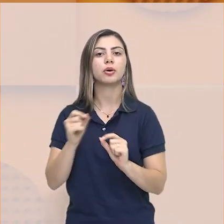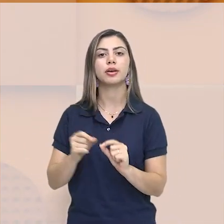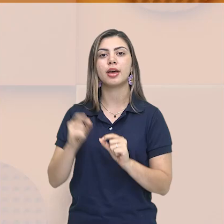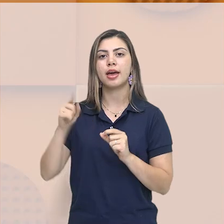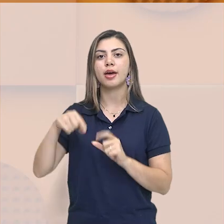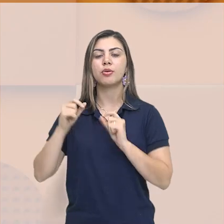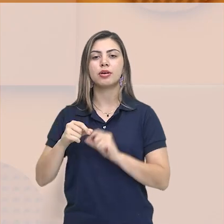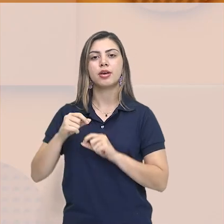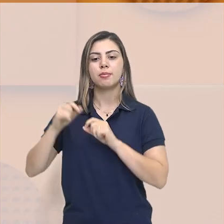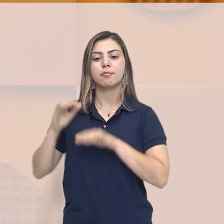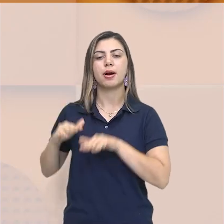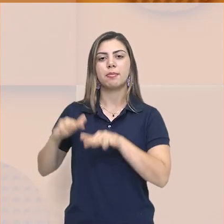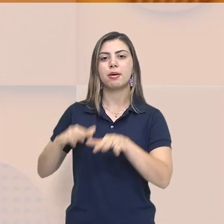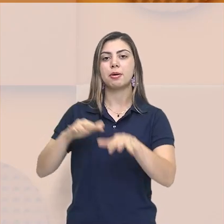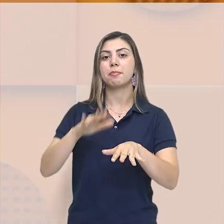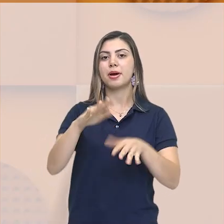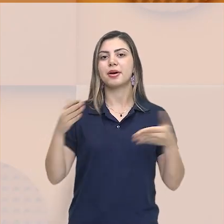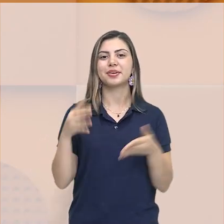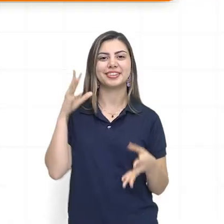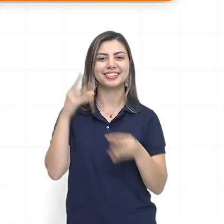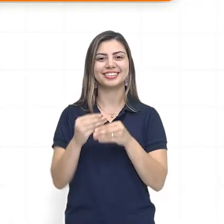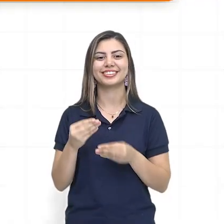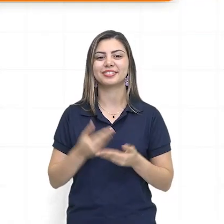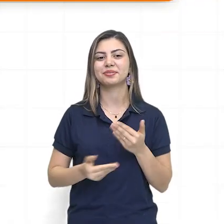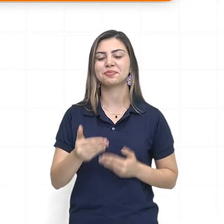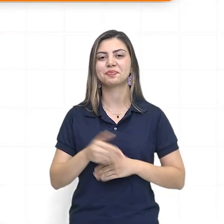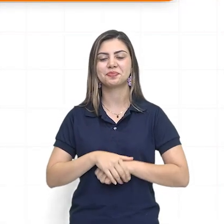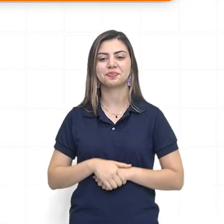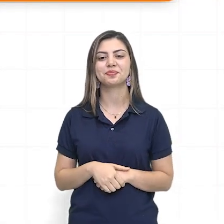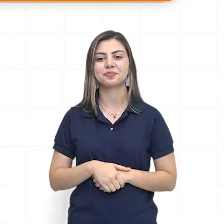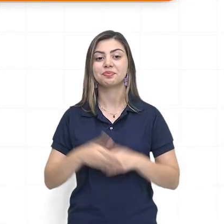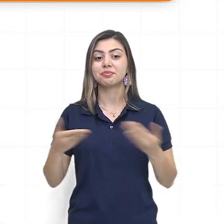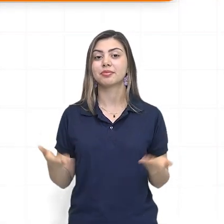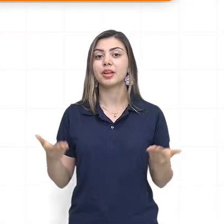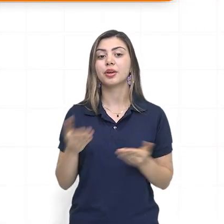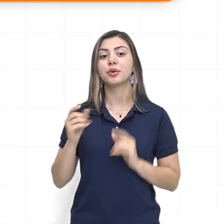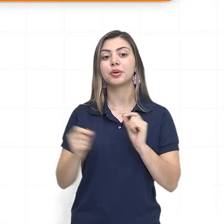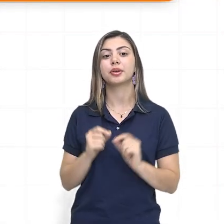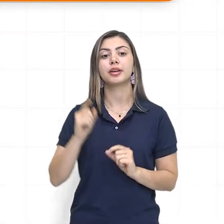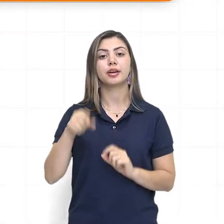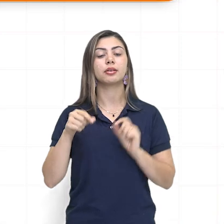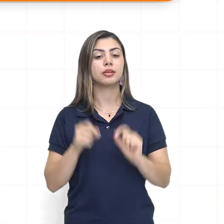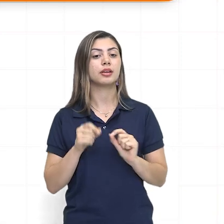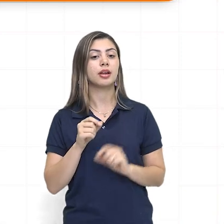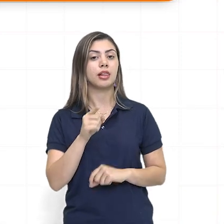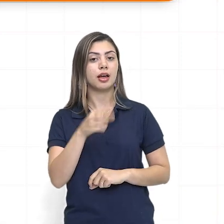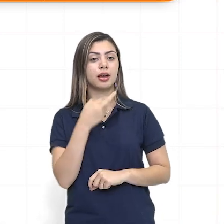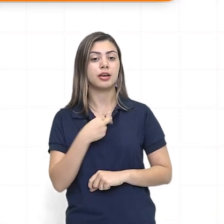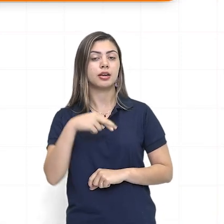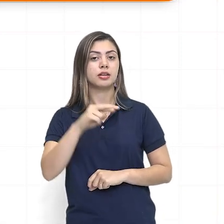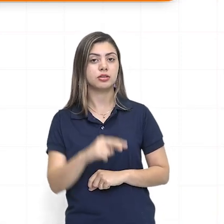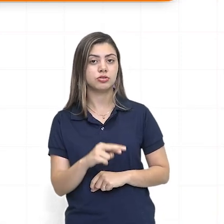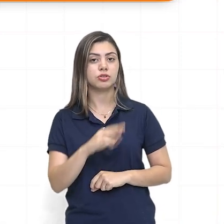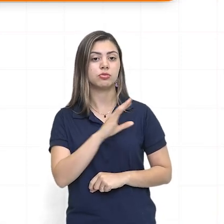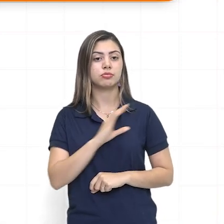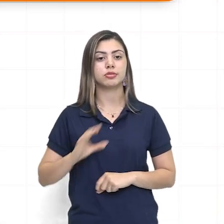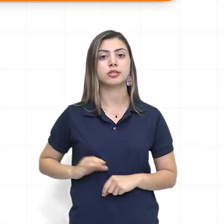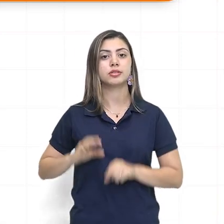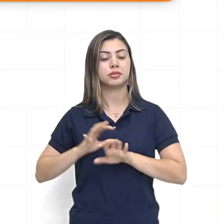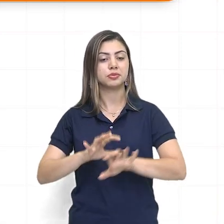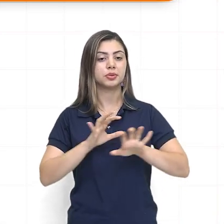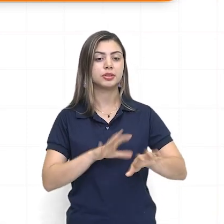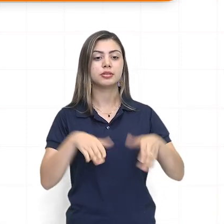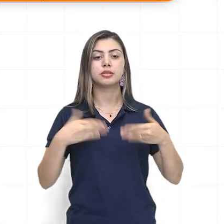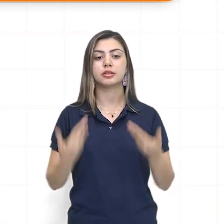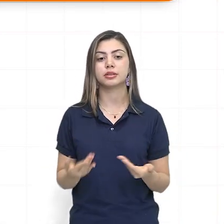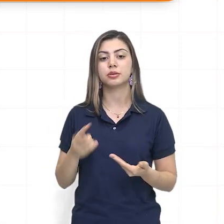as cruzadas. Então vamos à nossa revisão. Olhe conosco, olha só, nós temos aí a influência da religião cristã, segundo